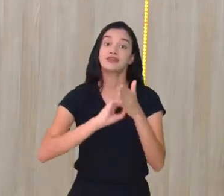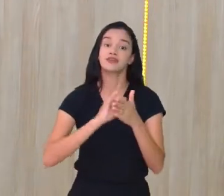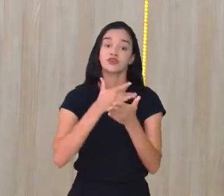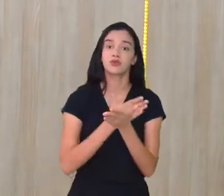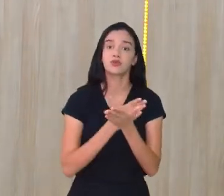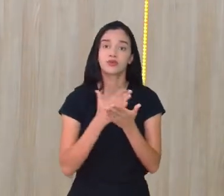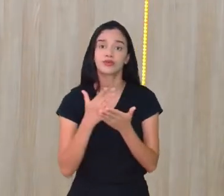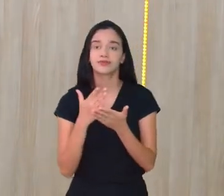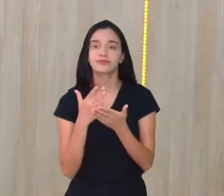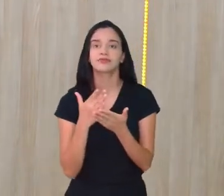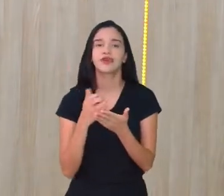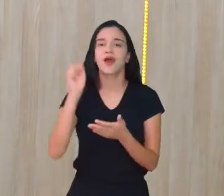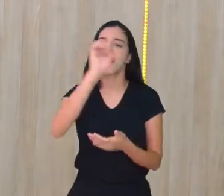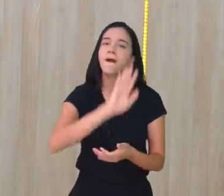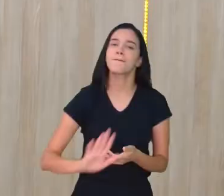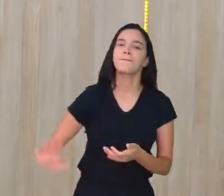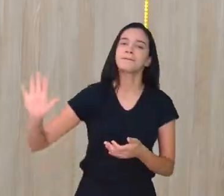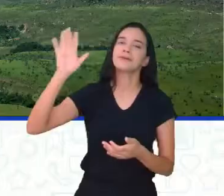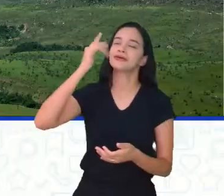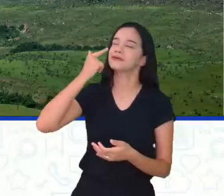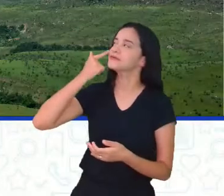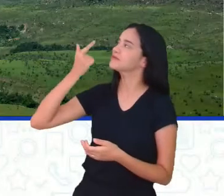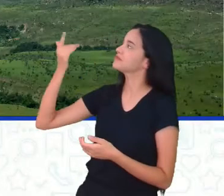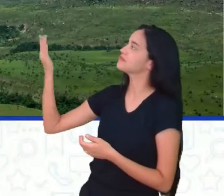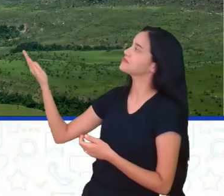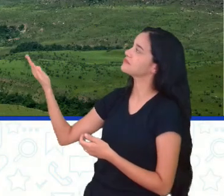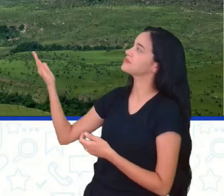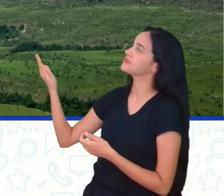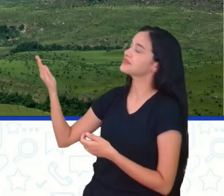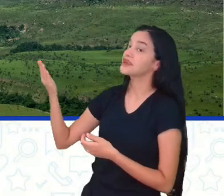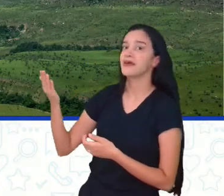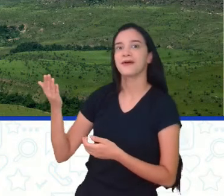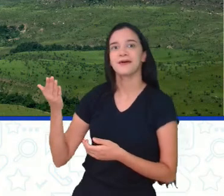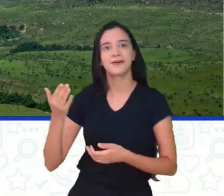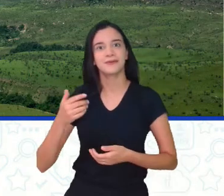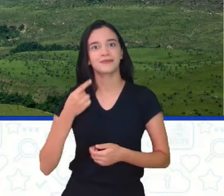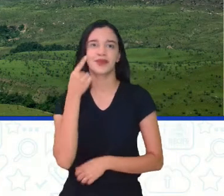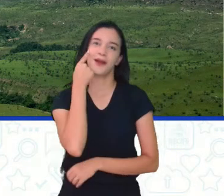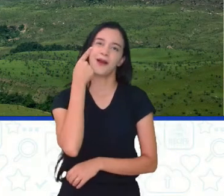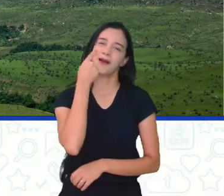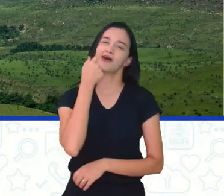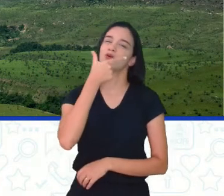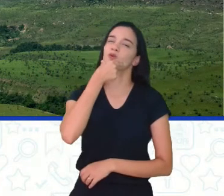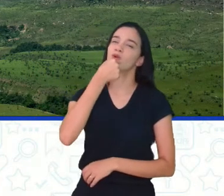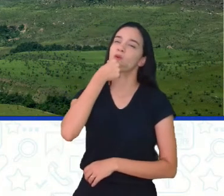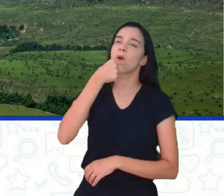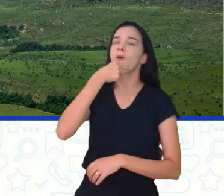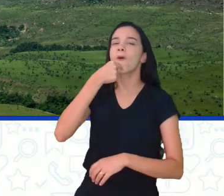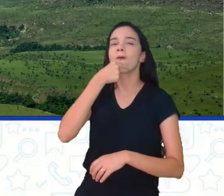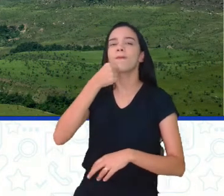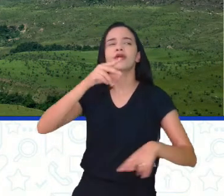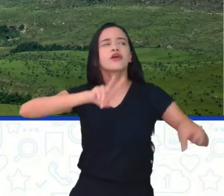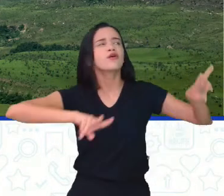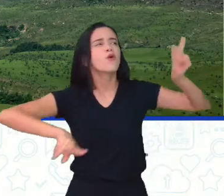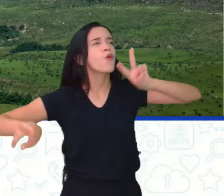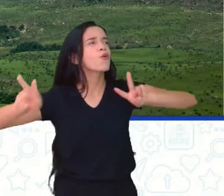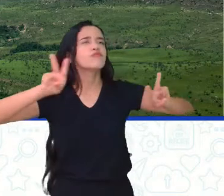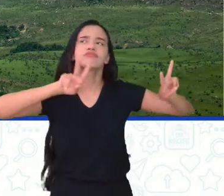iniciamos aqui com uma imagem. Olha aí na sua tela o rapaz, olhando aqui uma paisagem